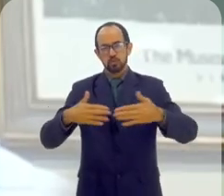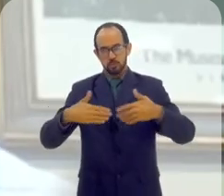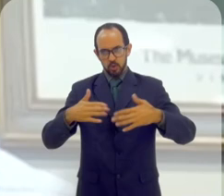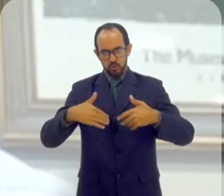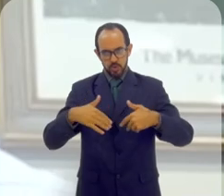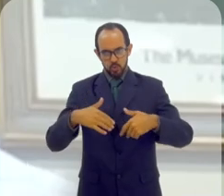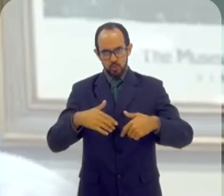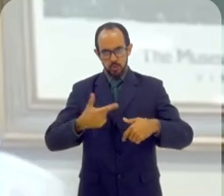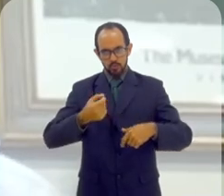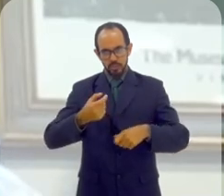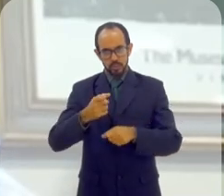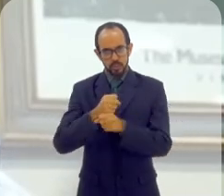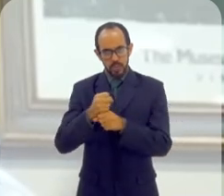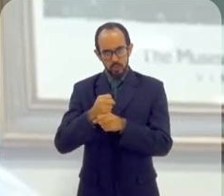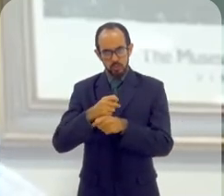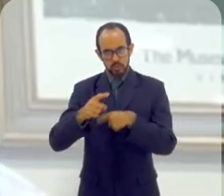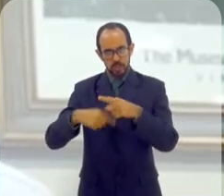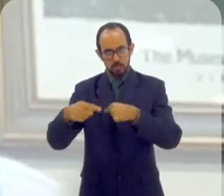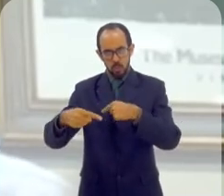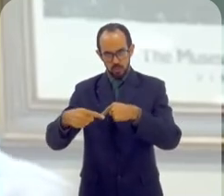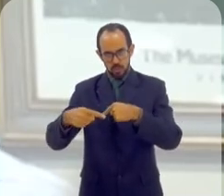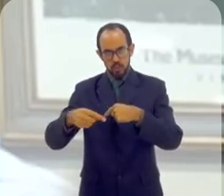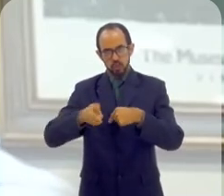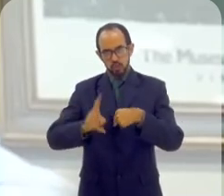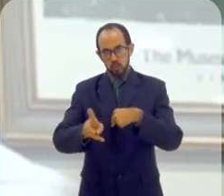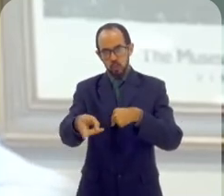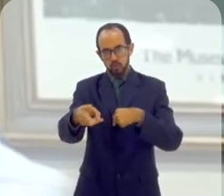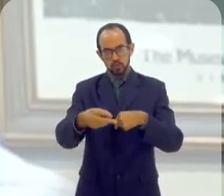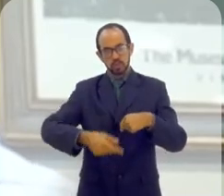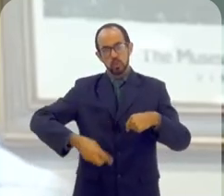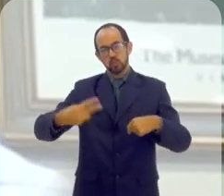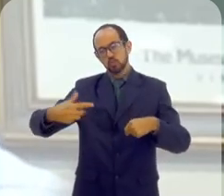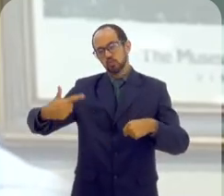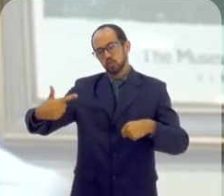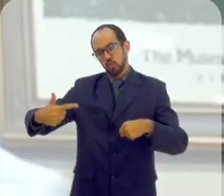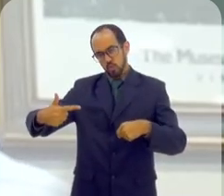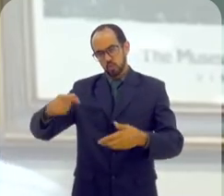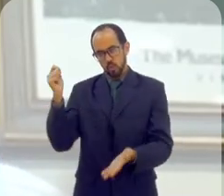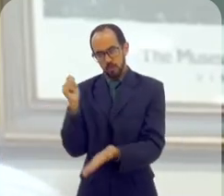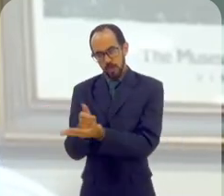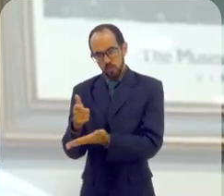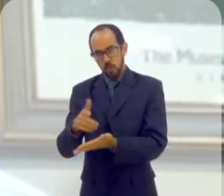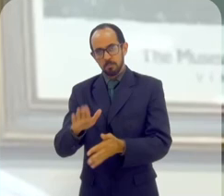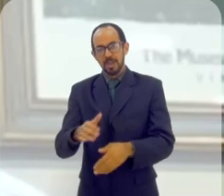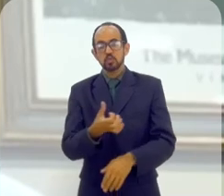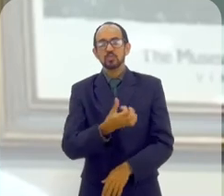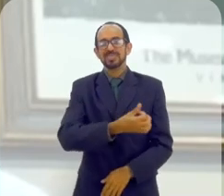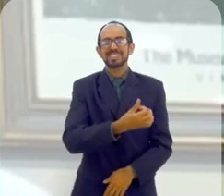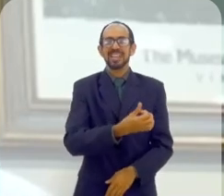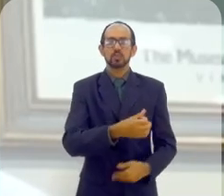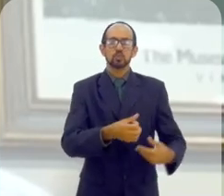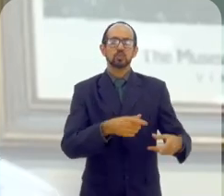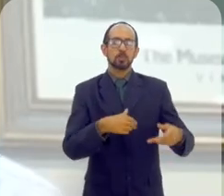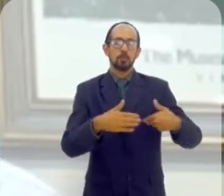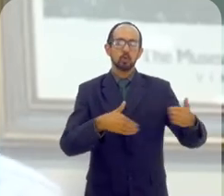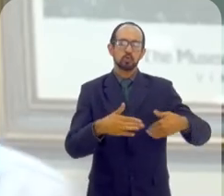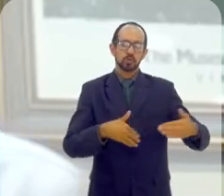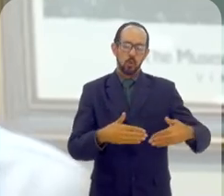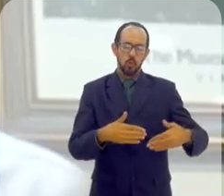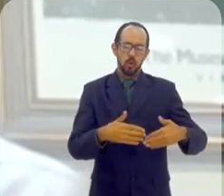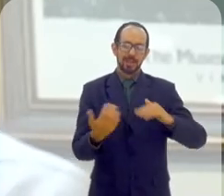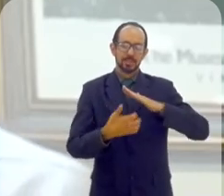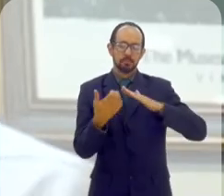segundo produtor passa-se 20 anos mas continuamos sendo o segundo maior consumidor mas hoje nós somos o sexto produtor